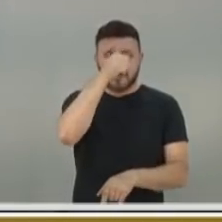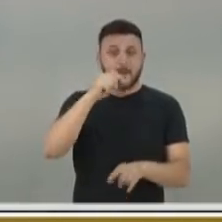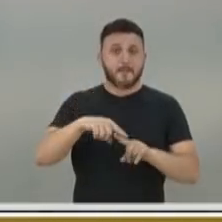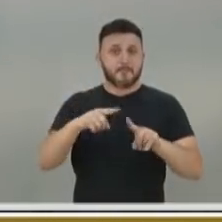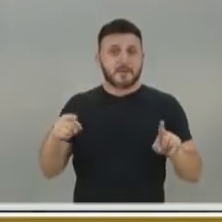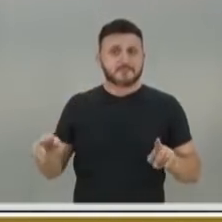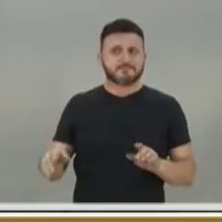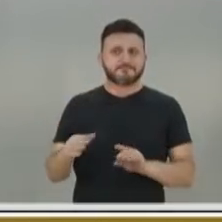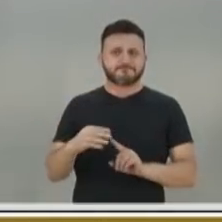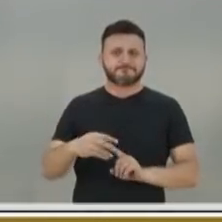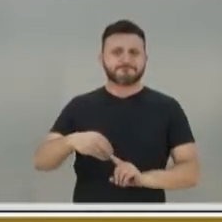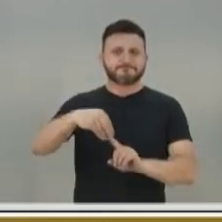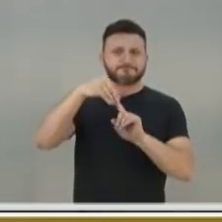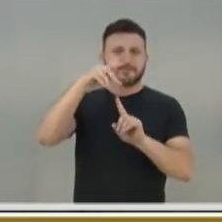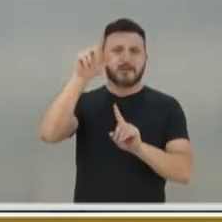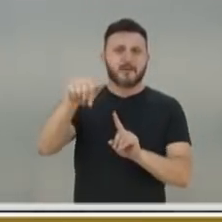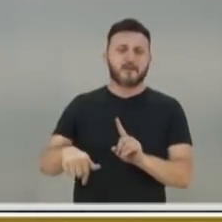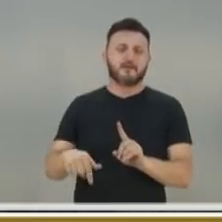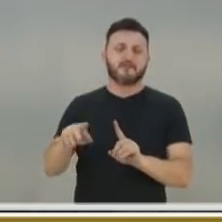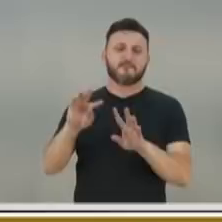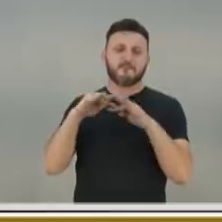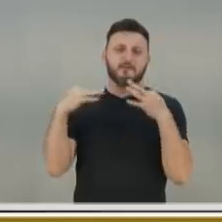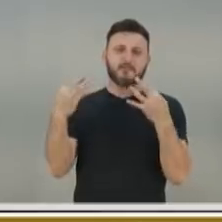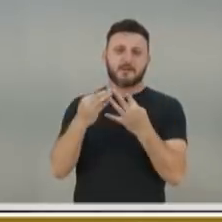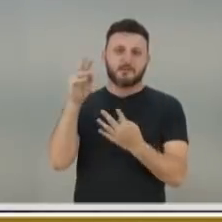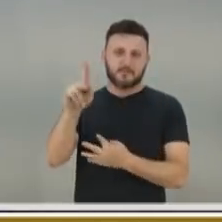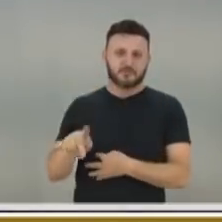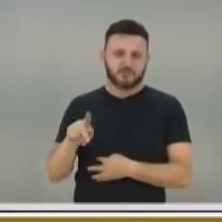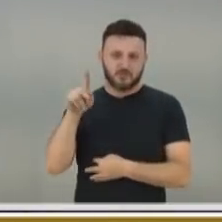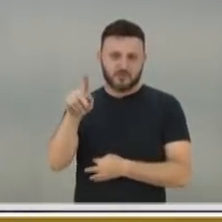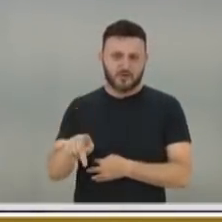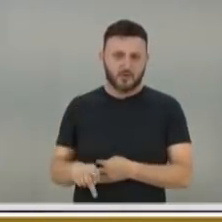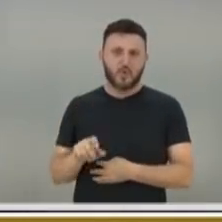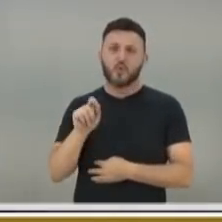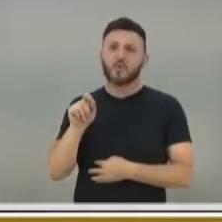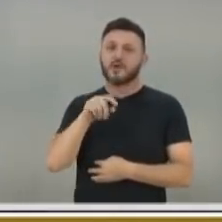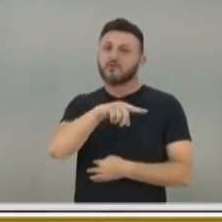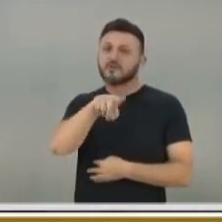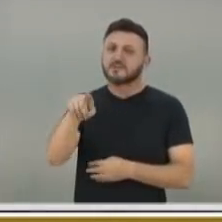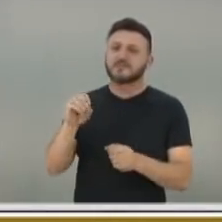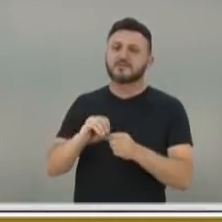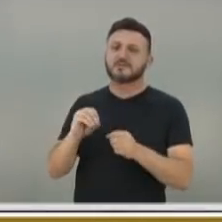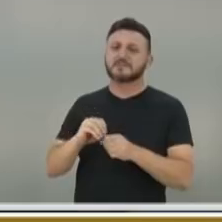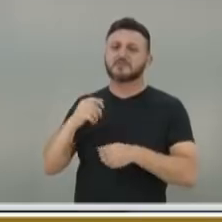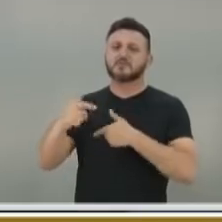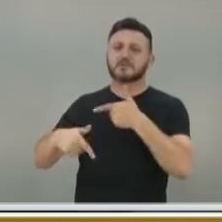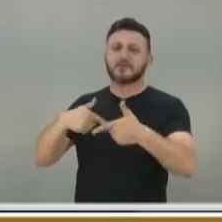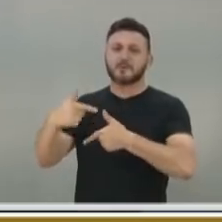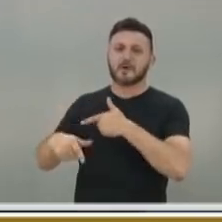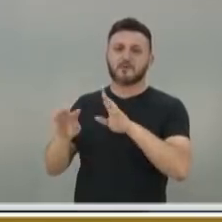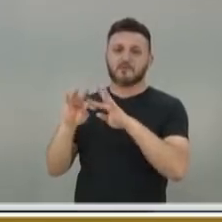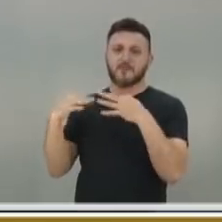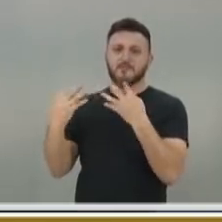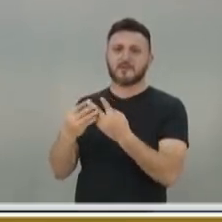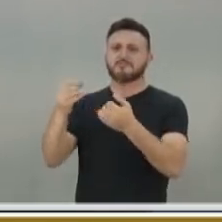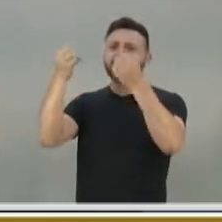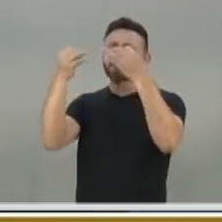vocês, a vida de vocês e o que a pastoral familiar acrescentou na vida conjugal e na sua